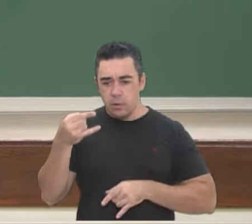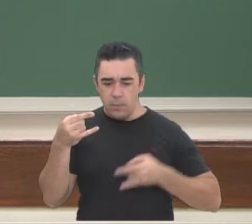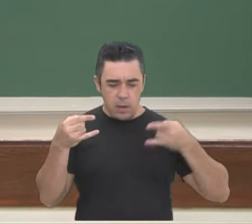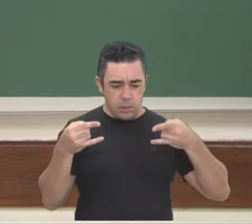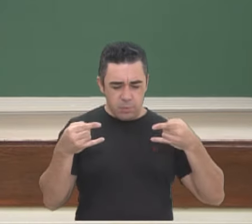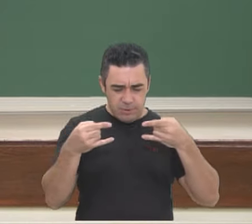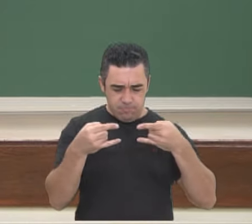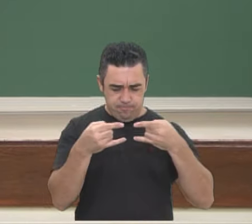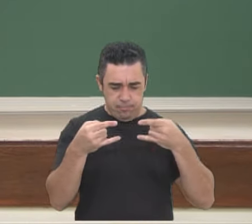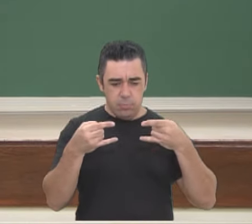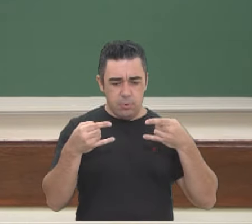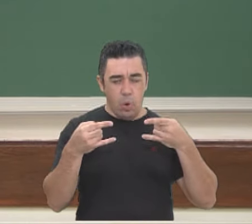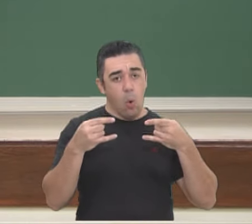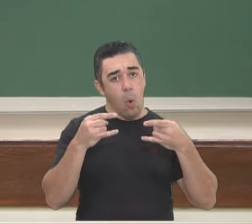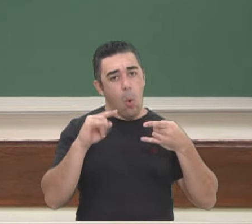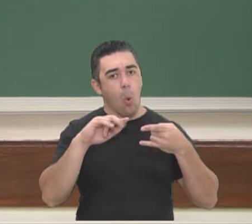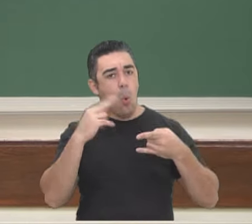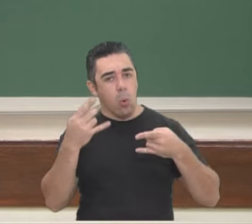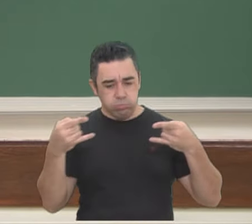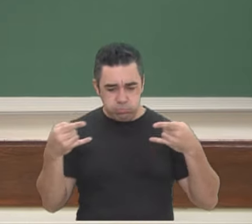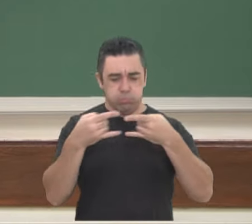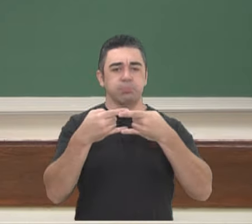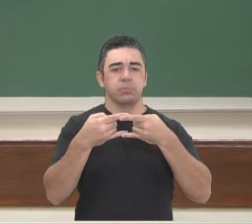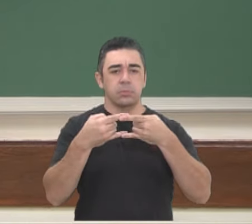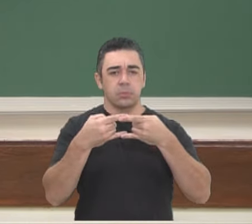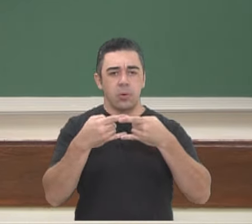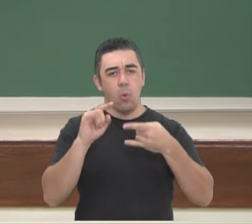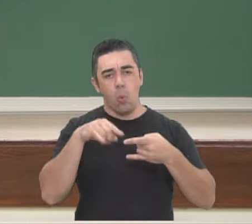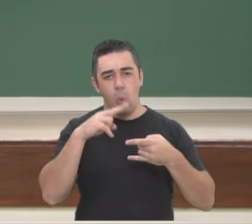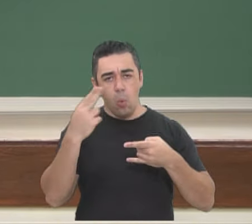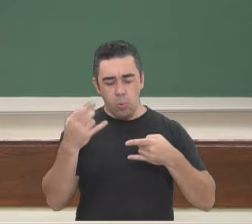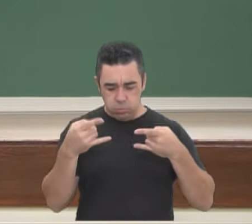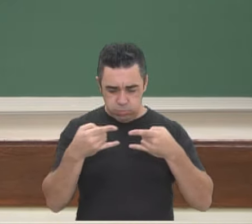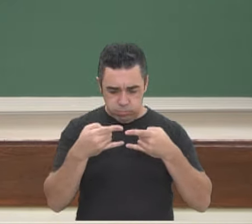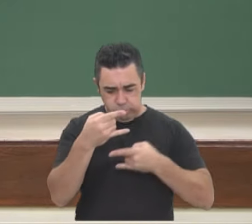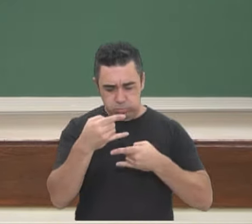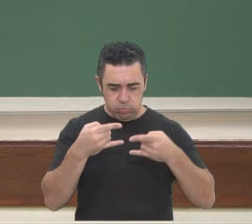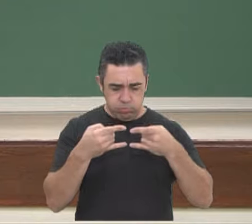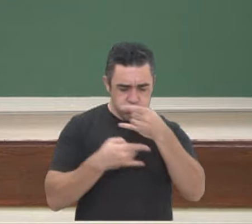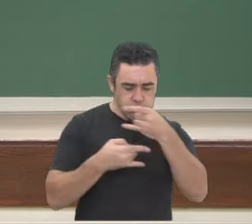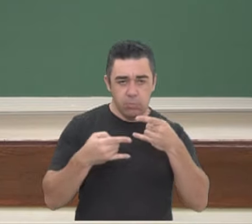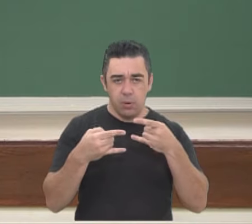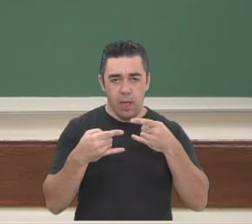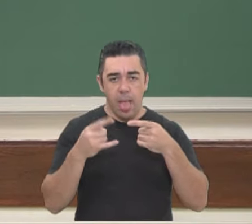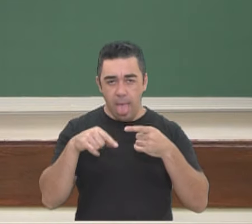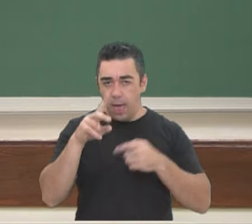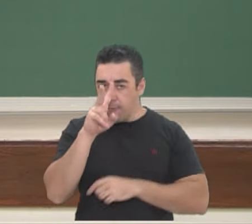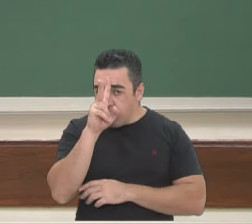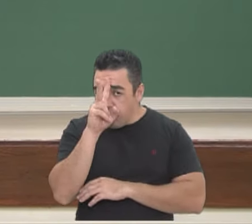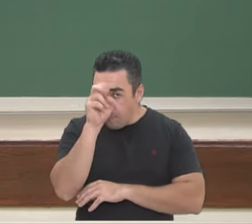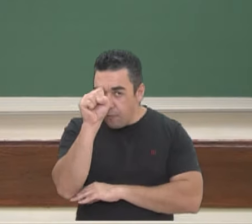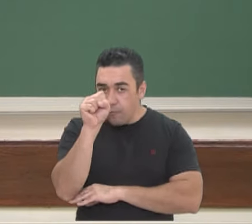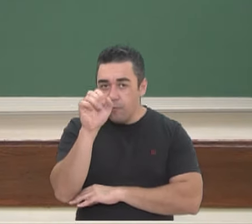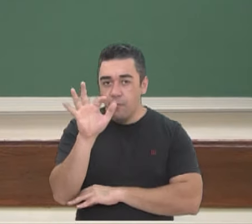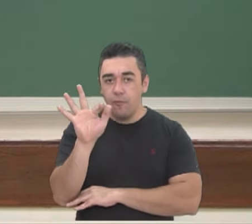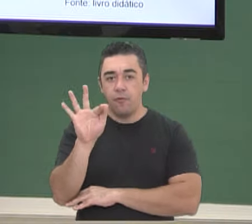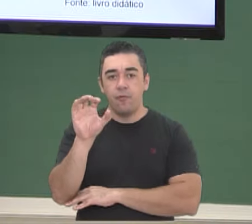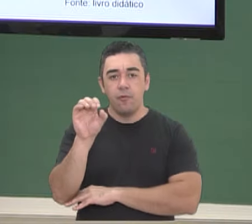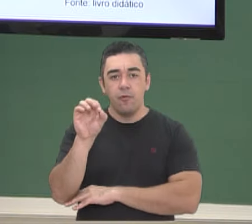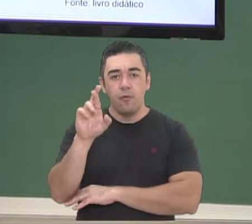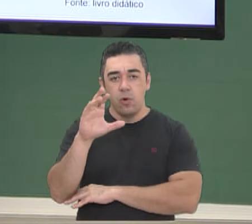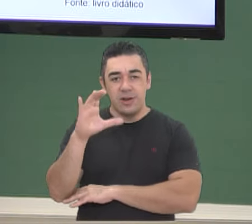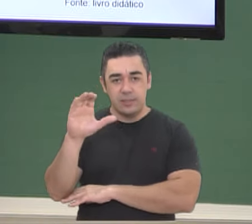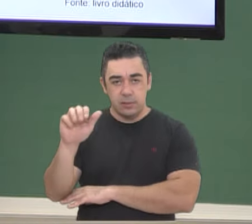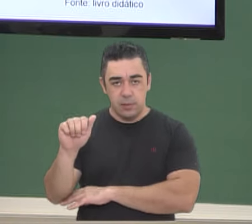interagem entre si é e essa interação resulta numa força esta força